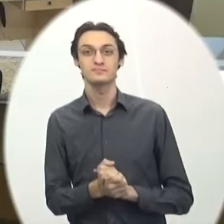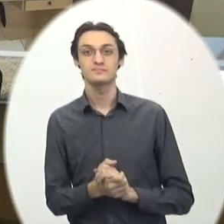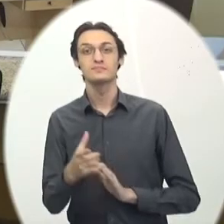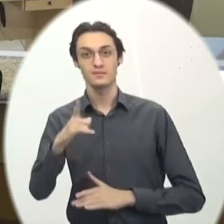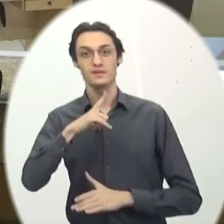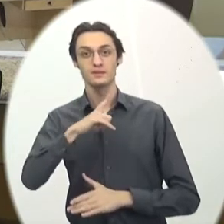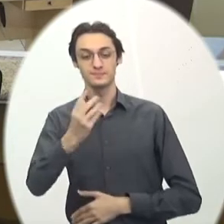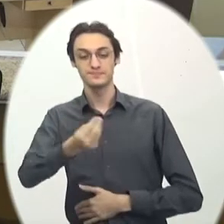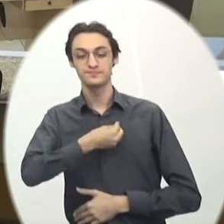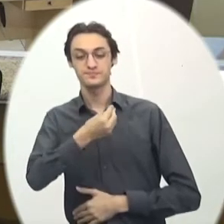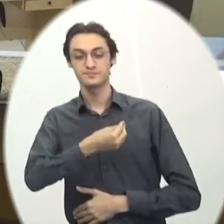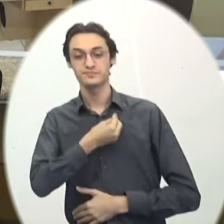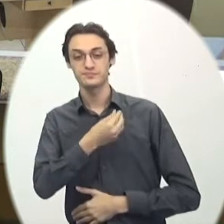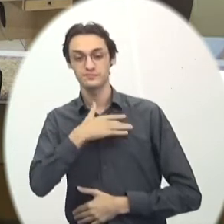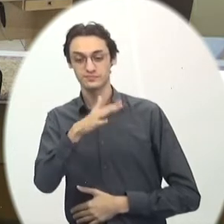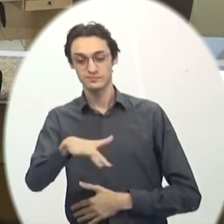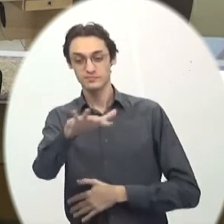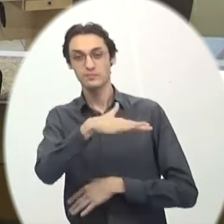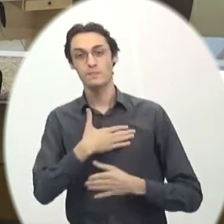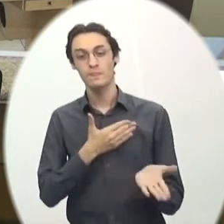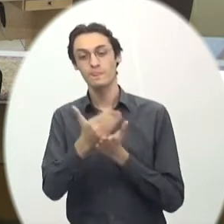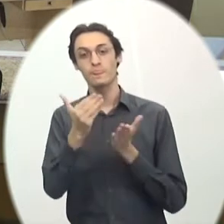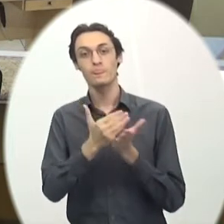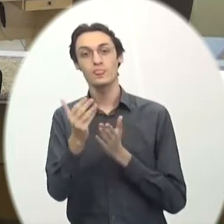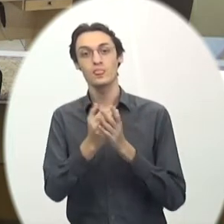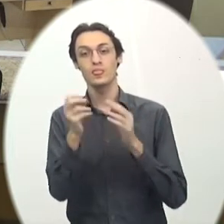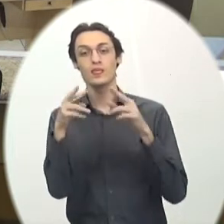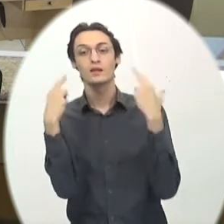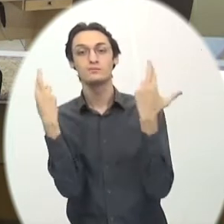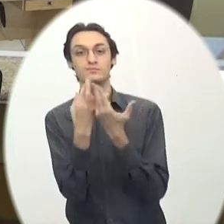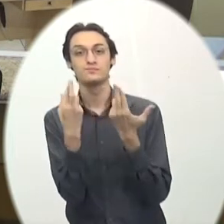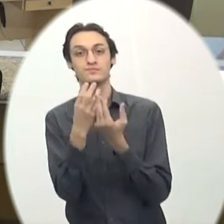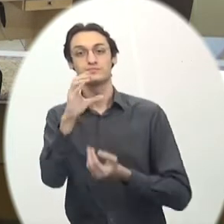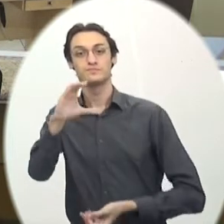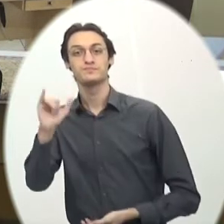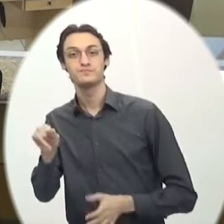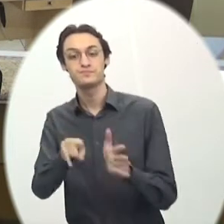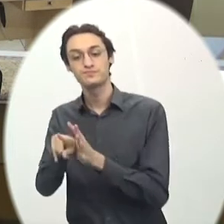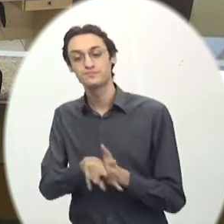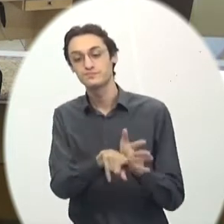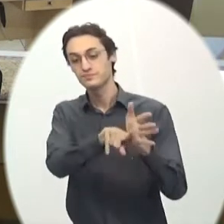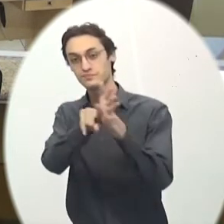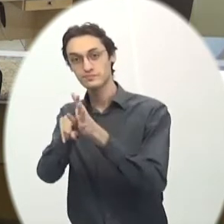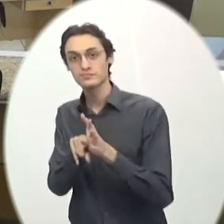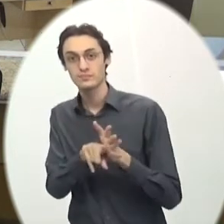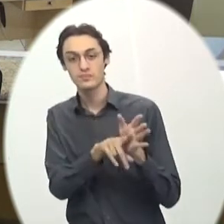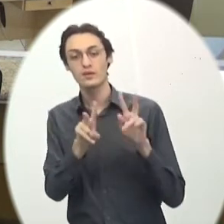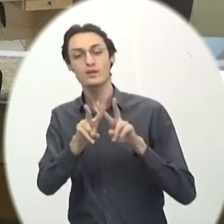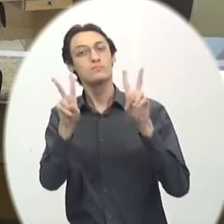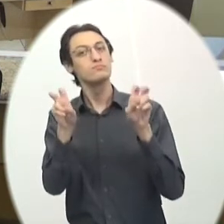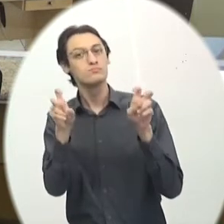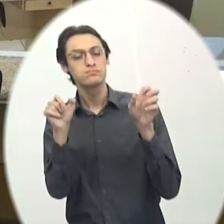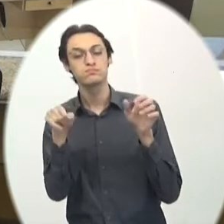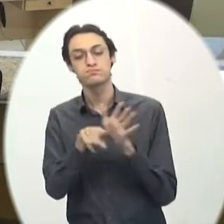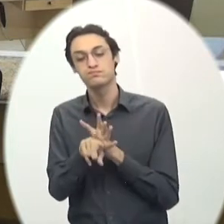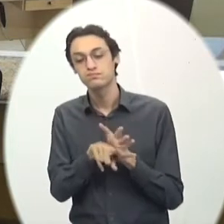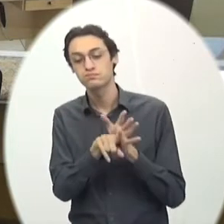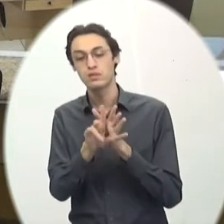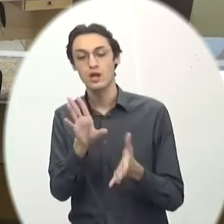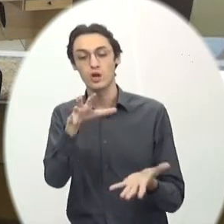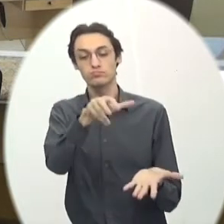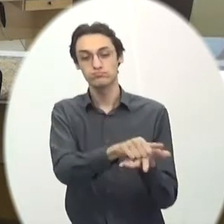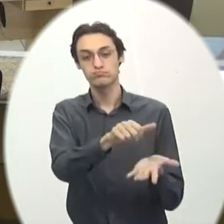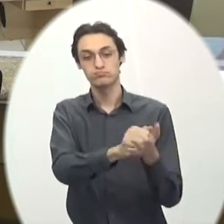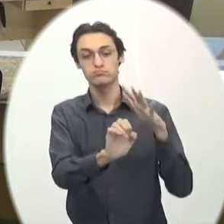Havendo quórum regimental, iniciamos os trabalhos da presente reunião da Comissão de Inquérito para apurar, investigar a contratação